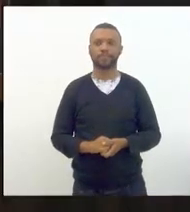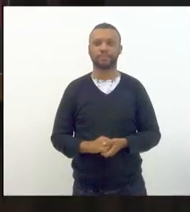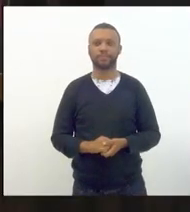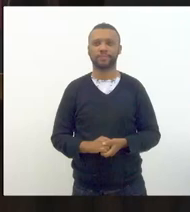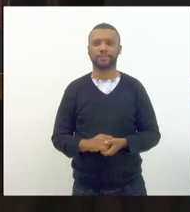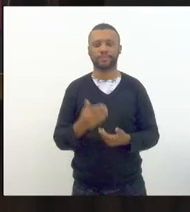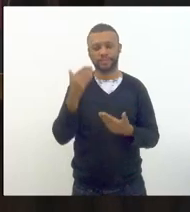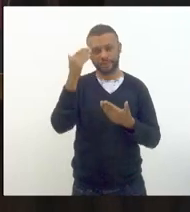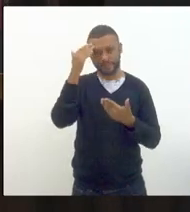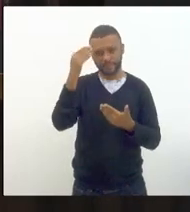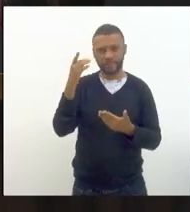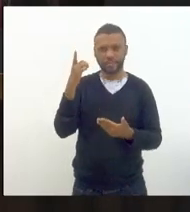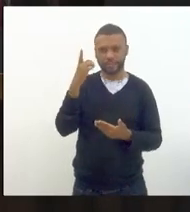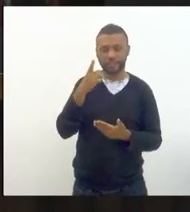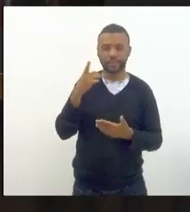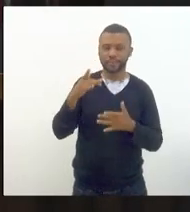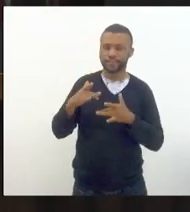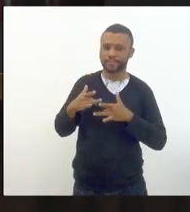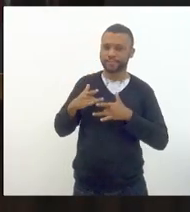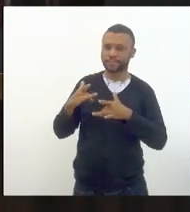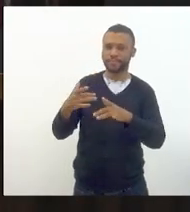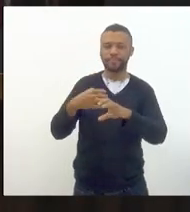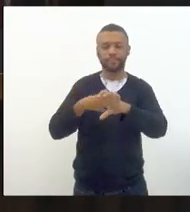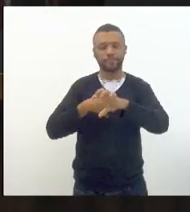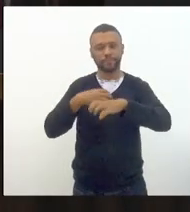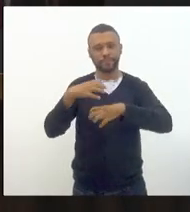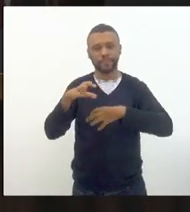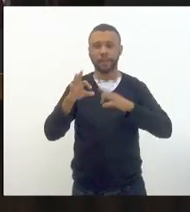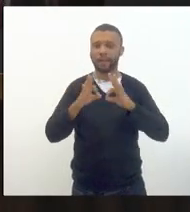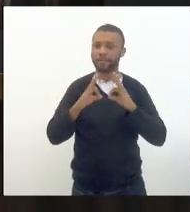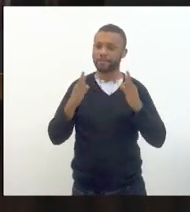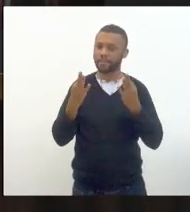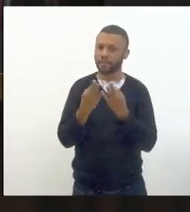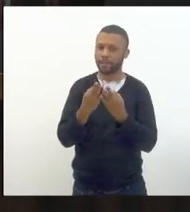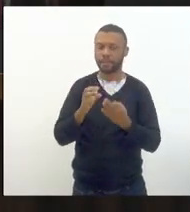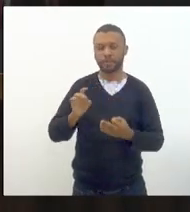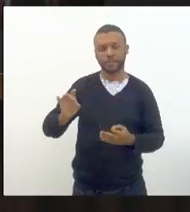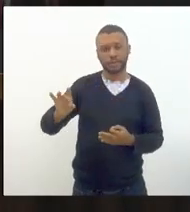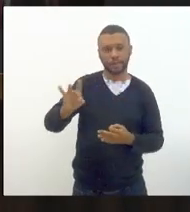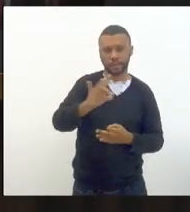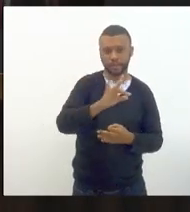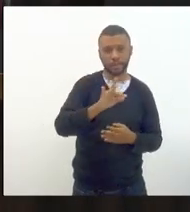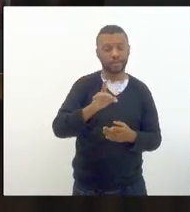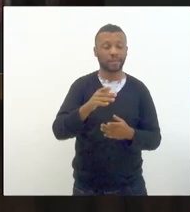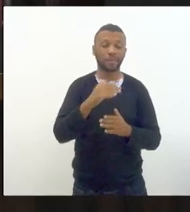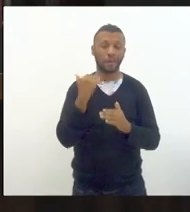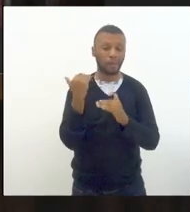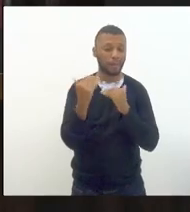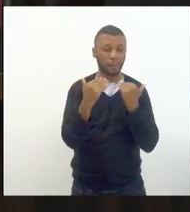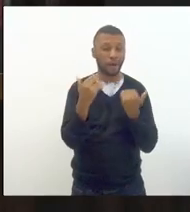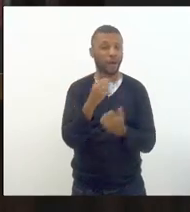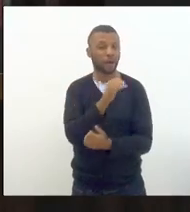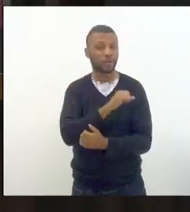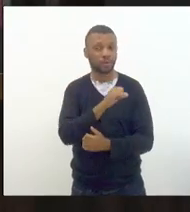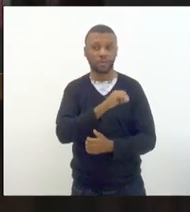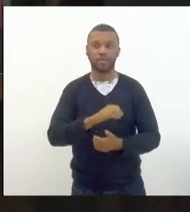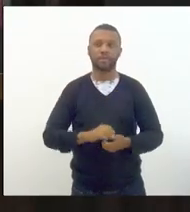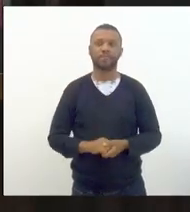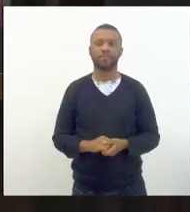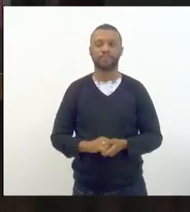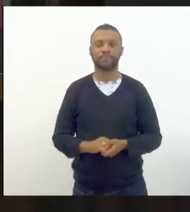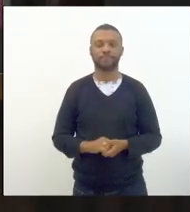é obrigado a deputado waldeck minha solidariedade às famílias e essas perdas aí no nosso estado